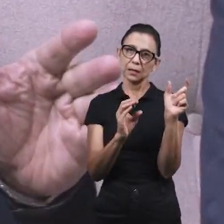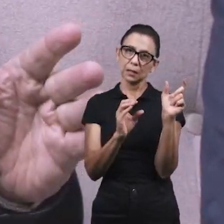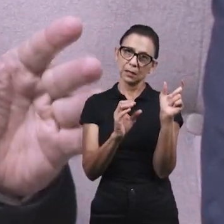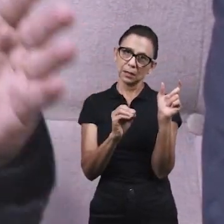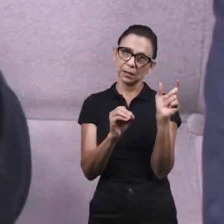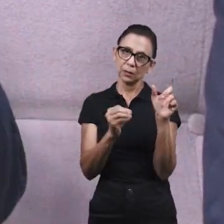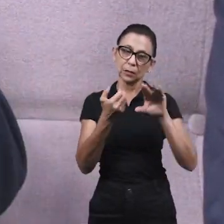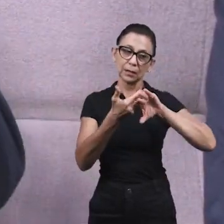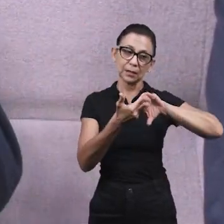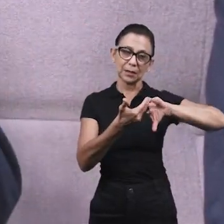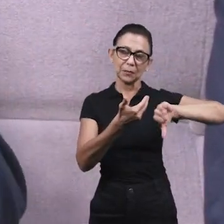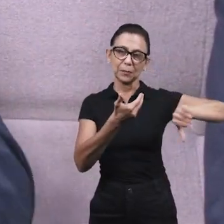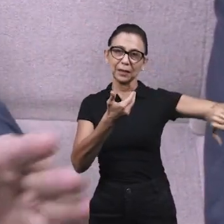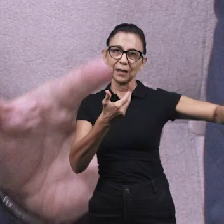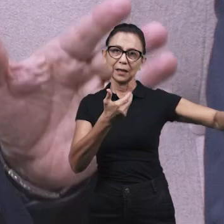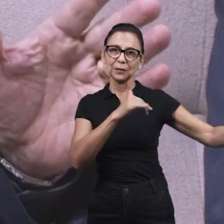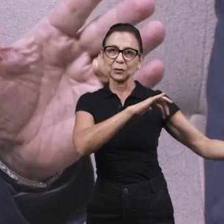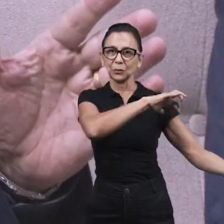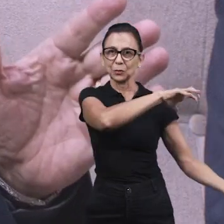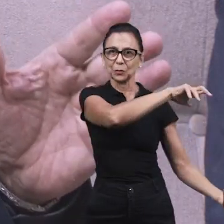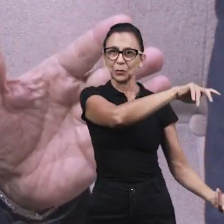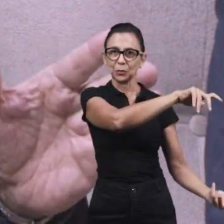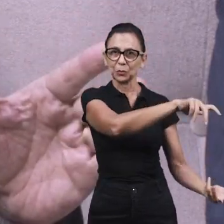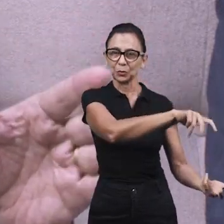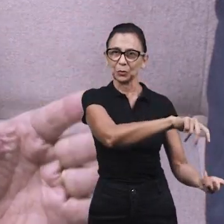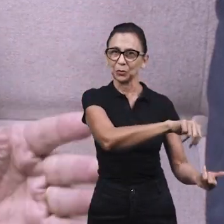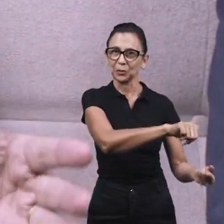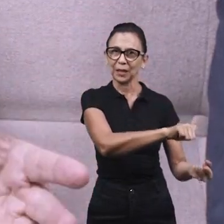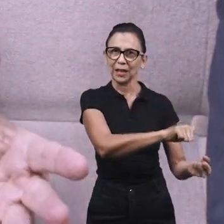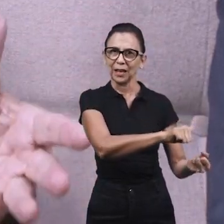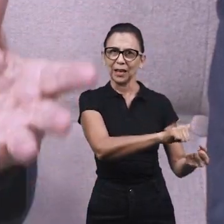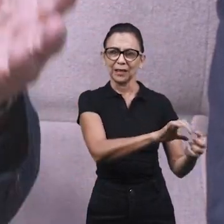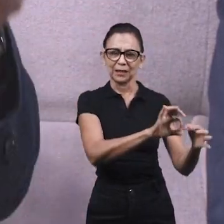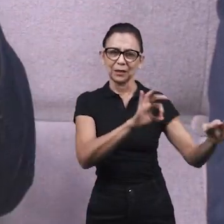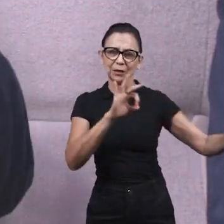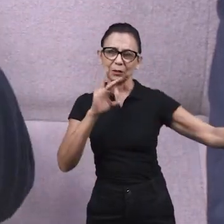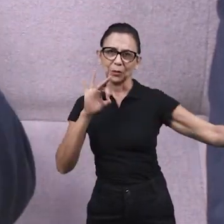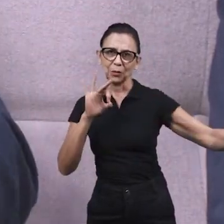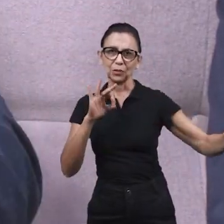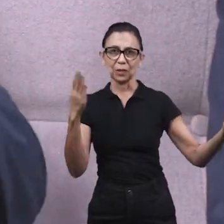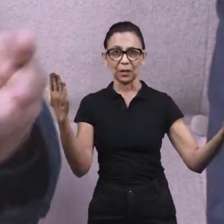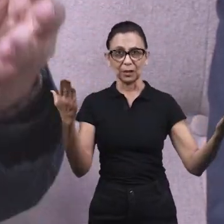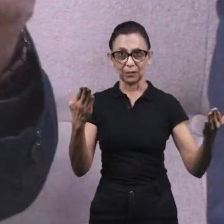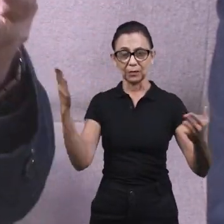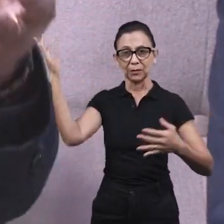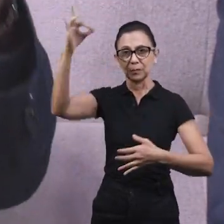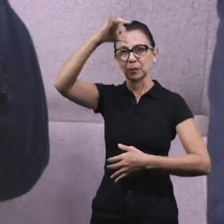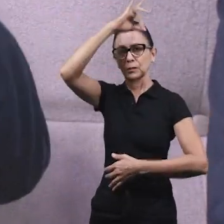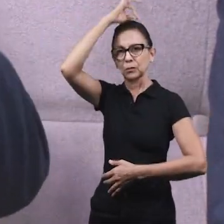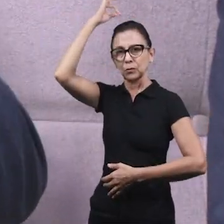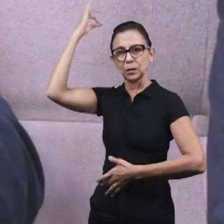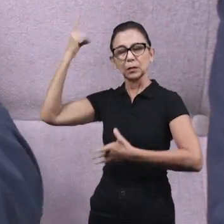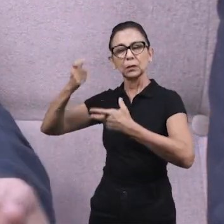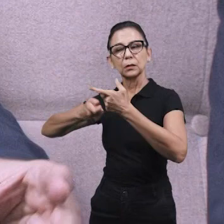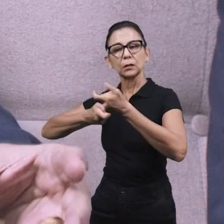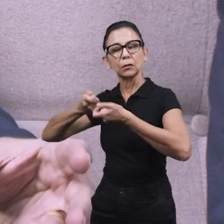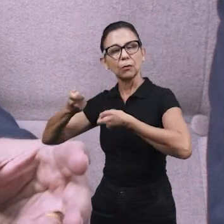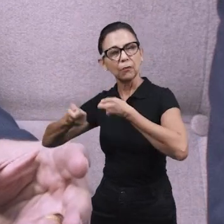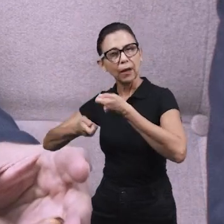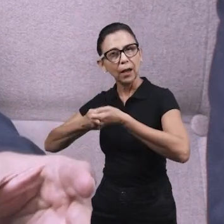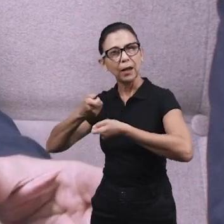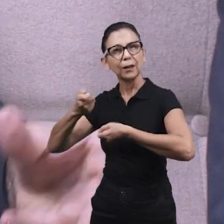mundo, é a pessoa que não é mais dominada pelas coisas do mundo. É a pessoa que está sendo governada e dirigida pelo Espírito